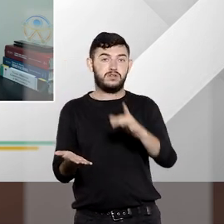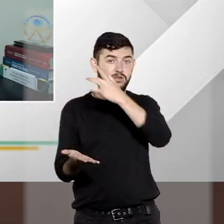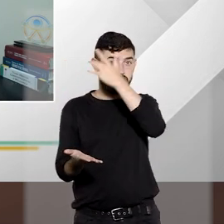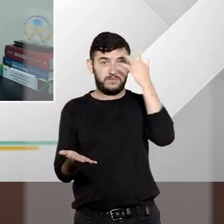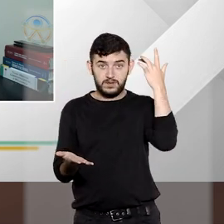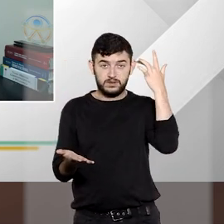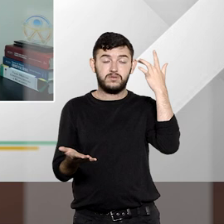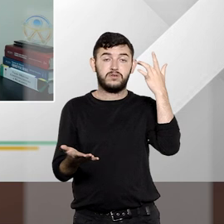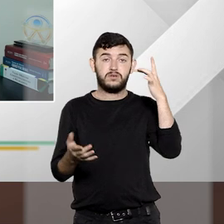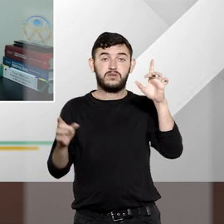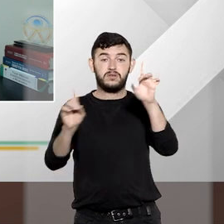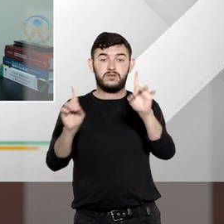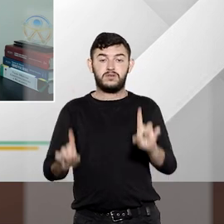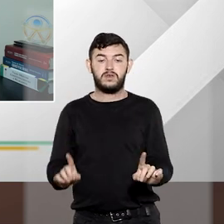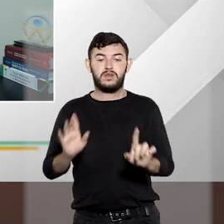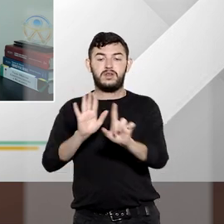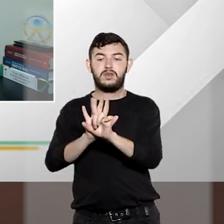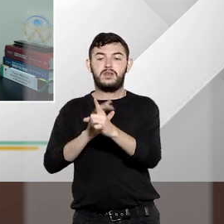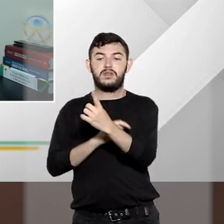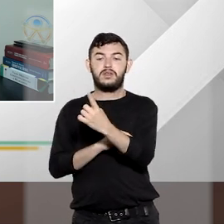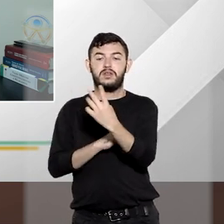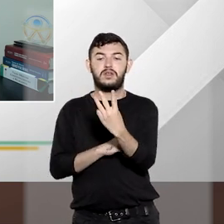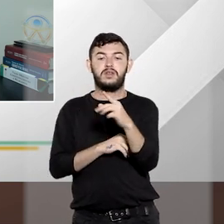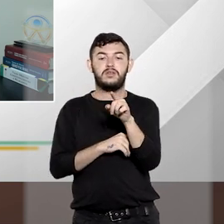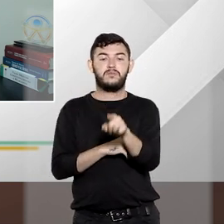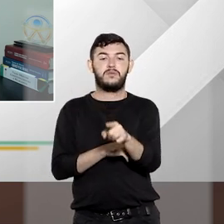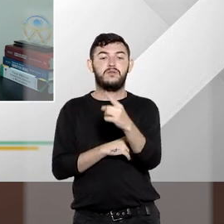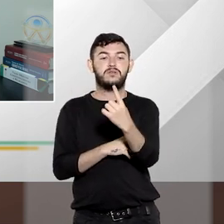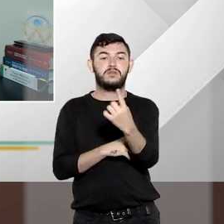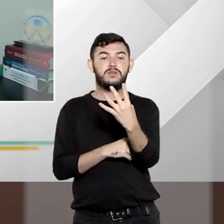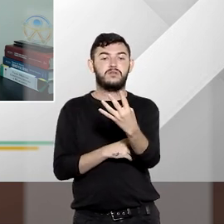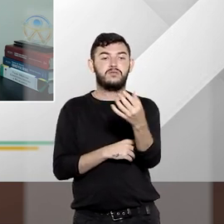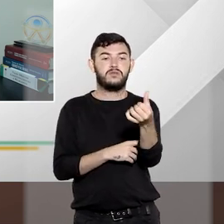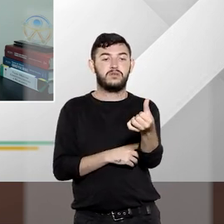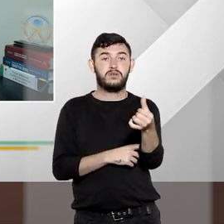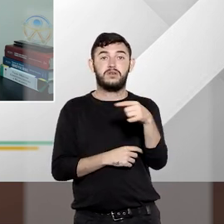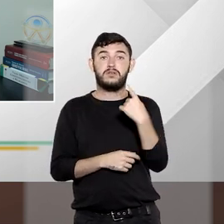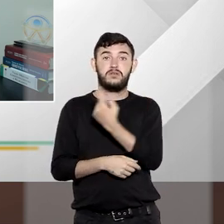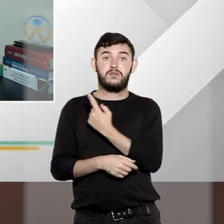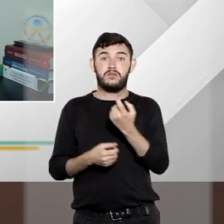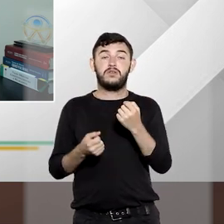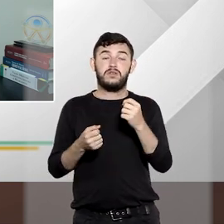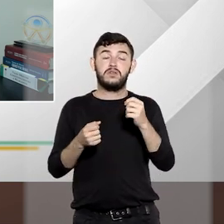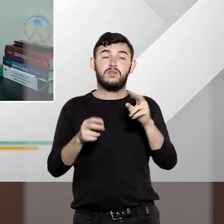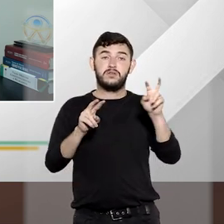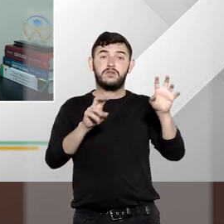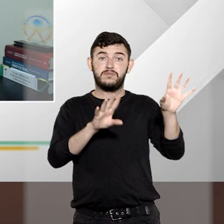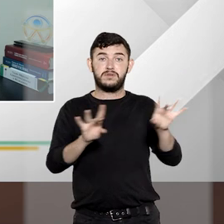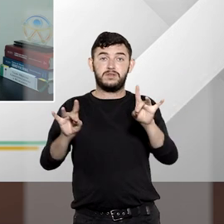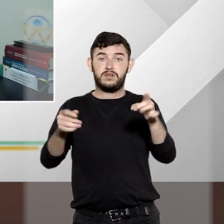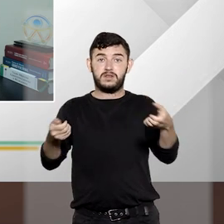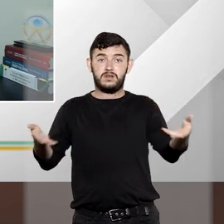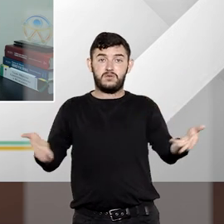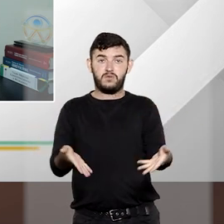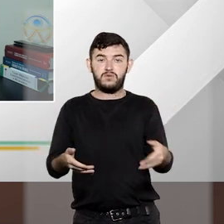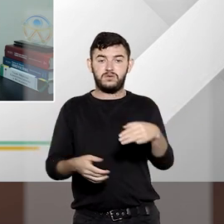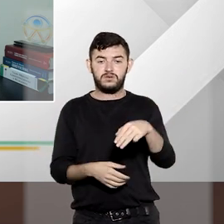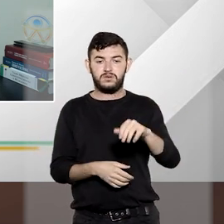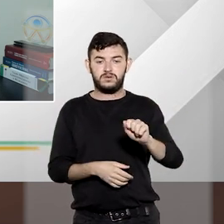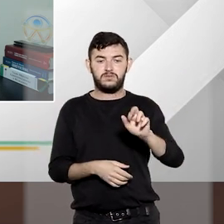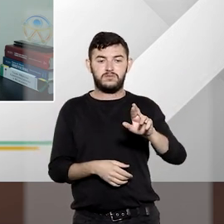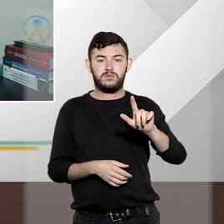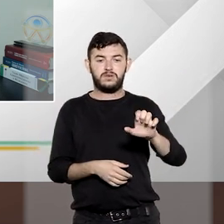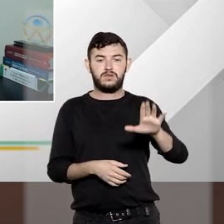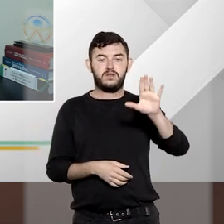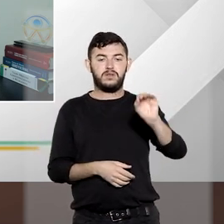Lei 13.146, sobre a qual estamos nos referindo no Entender Direito de hoje. Marcela Furst, você poderia